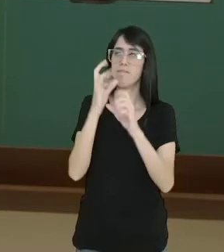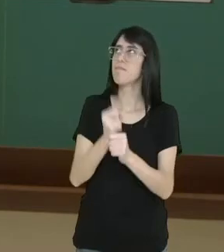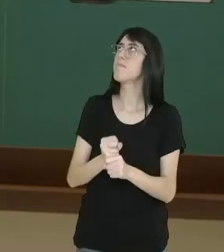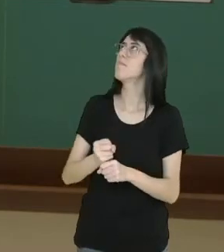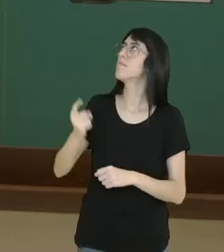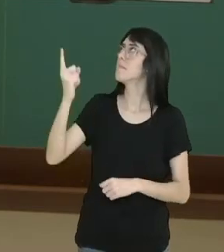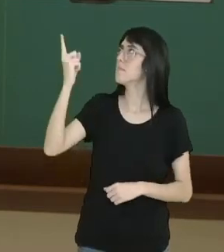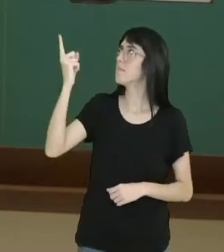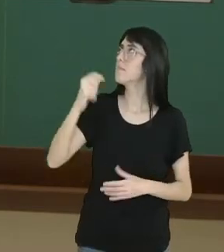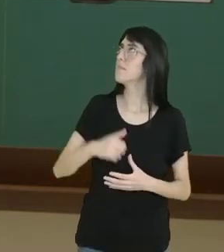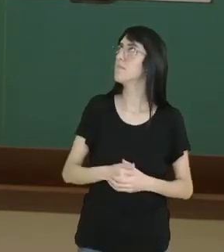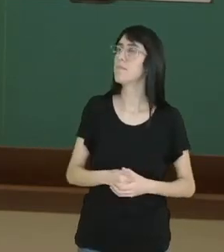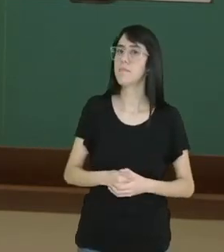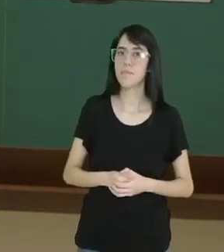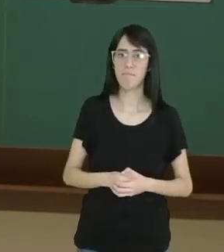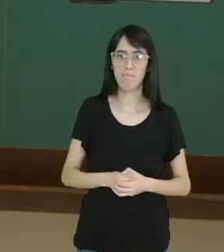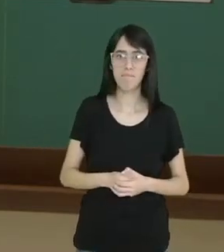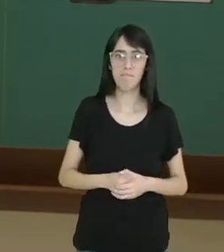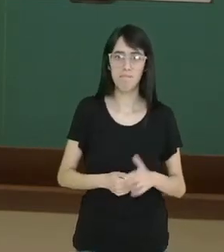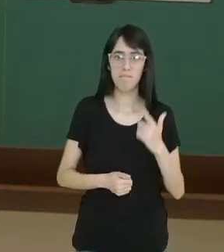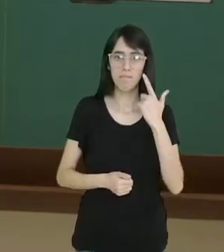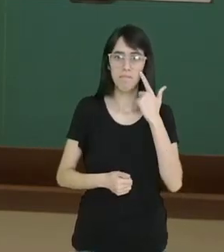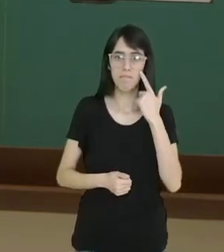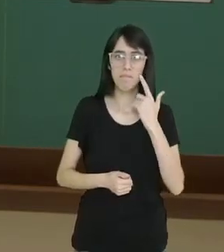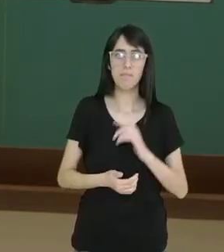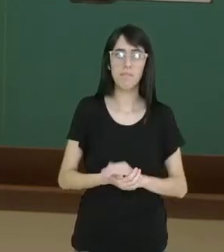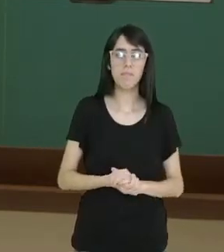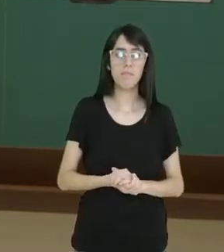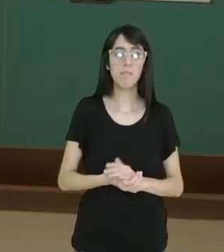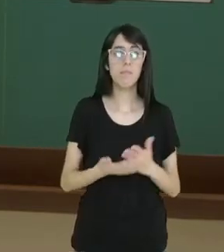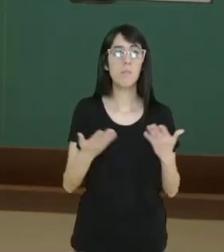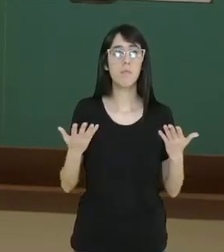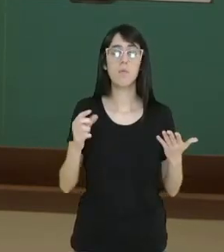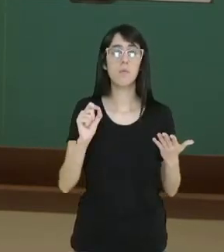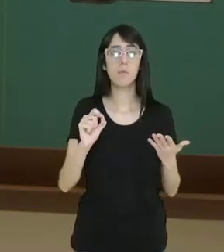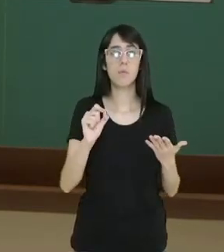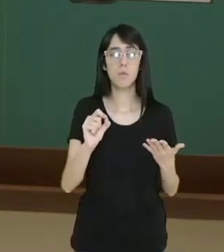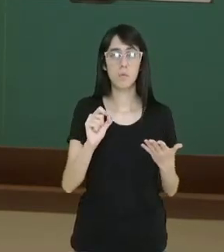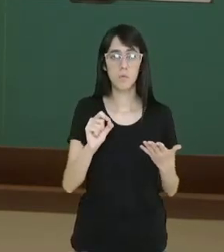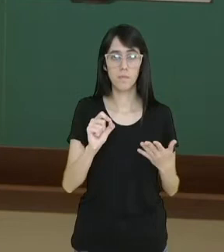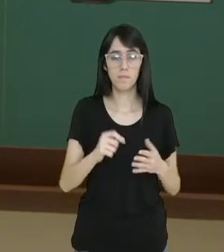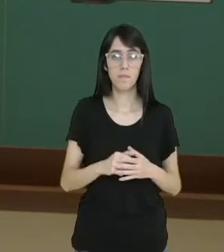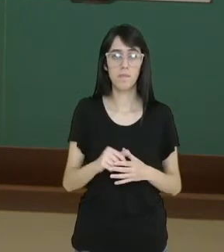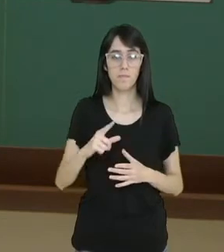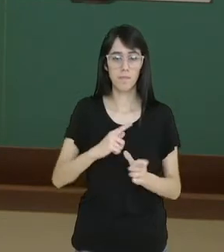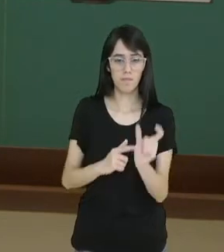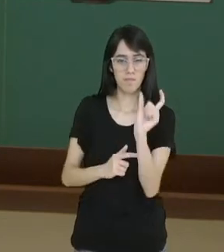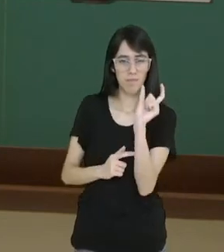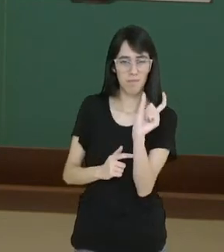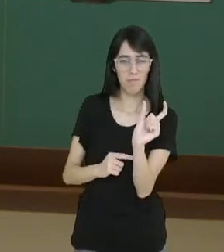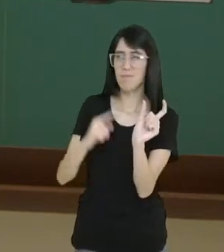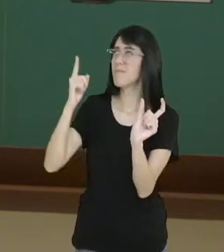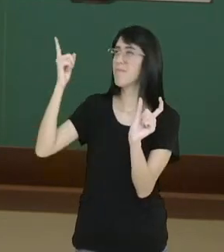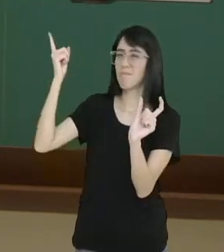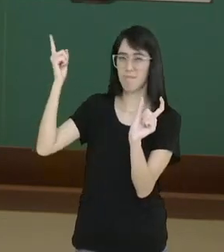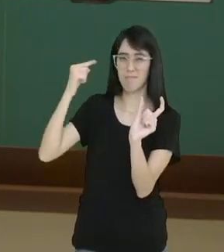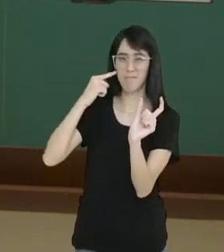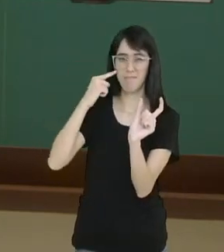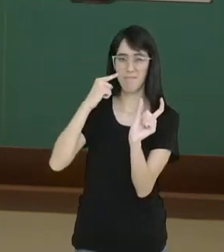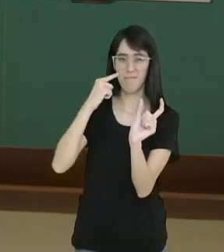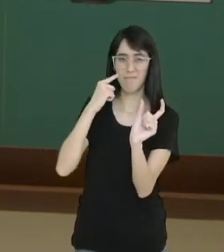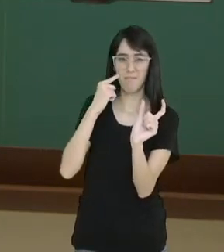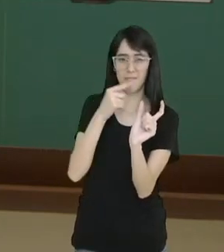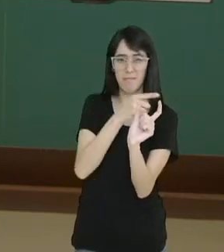está multiplicando passa dividindo. Então, aqui eu consigo que esse pedaço aqui, ó, que é a projeção do